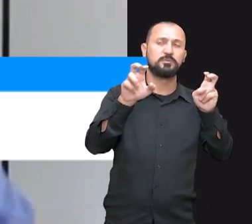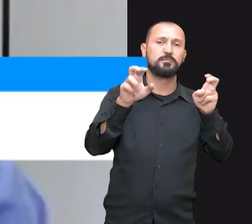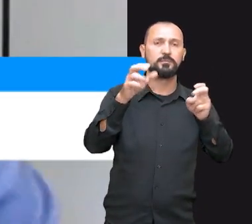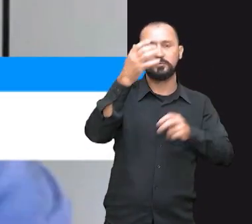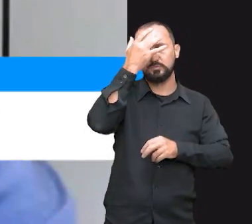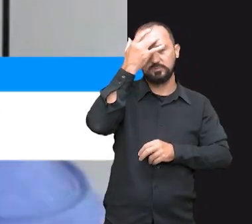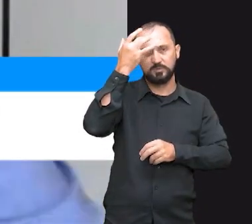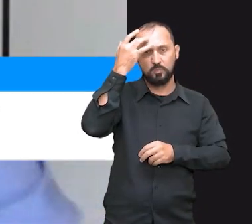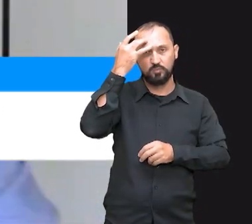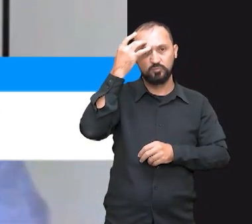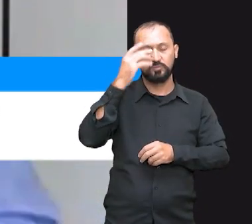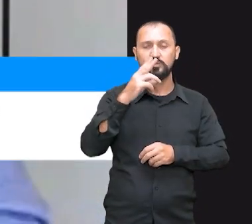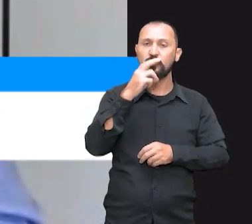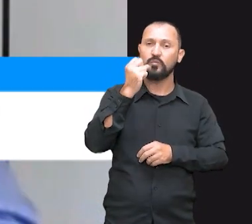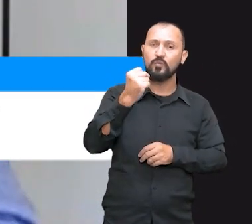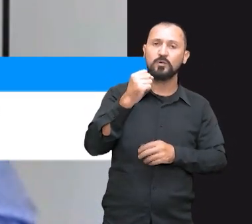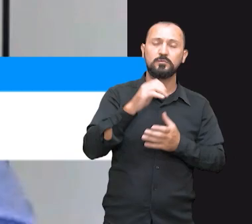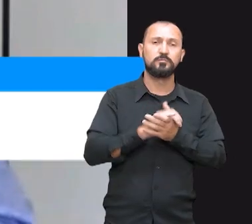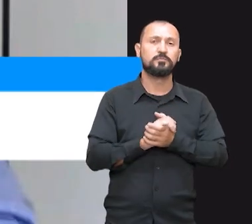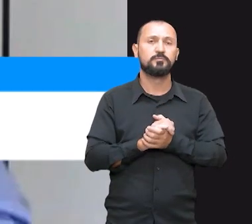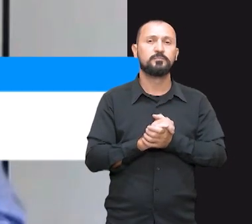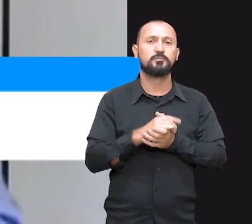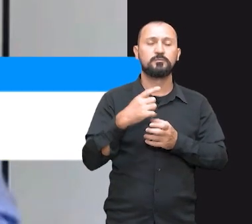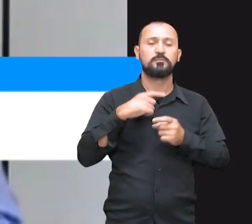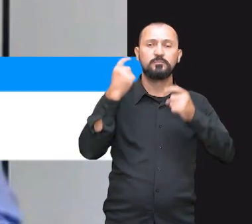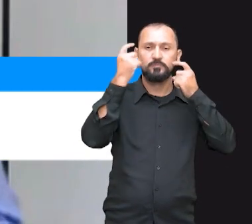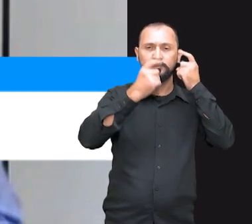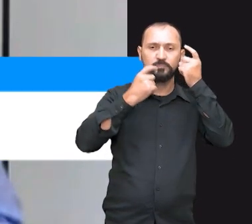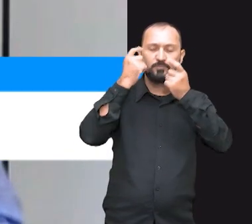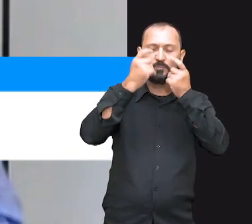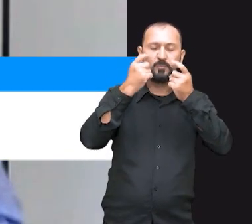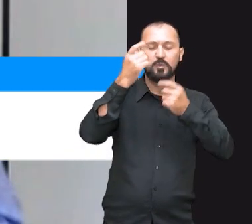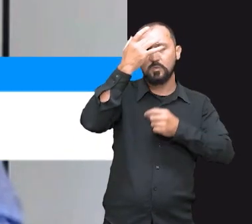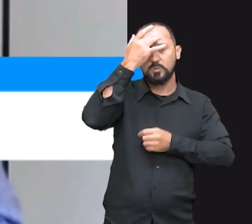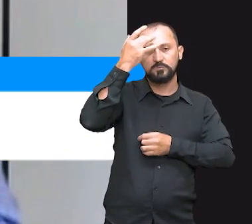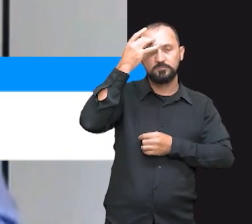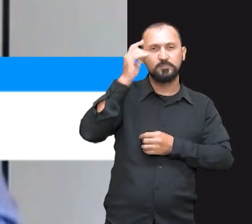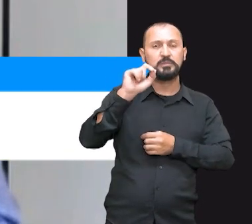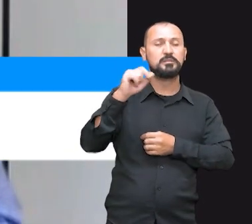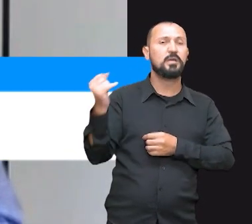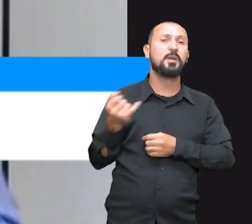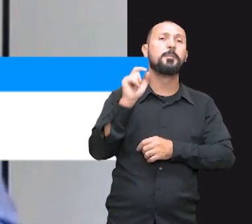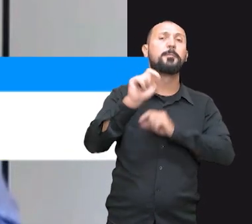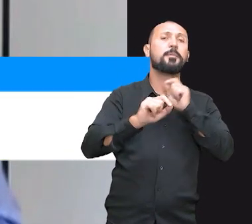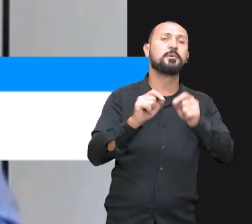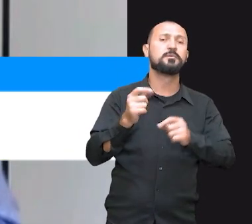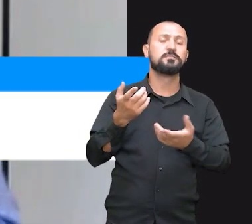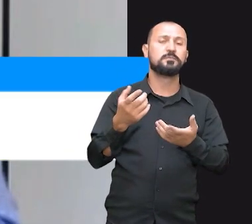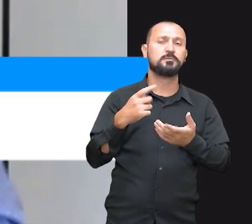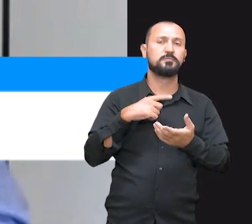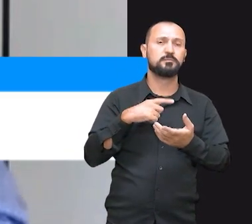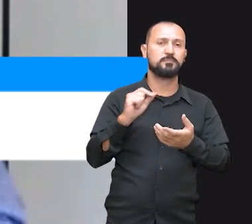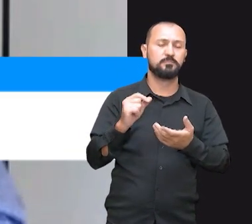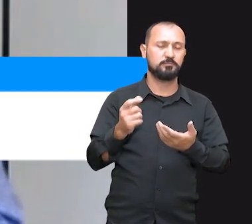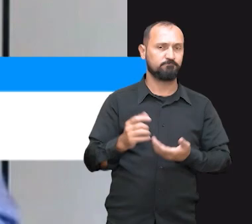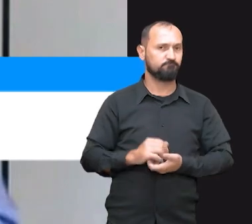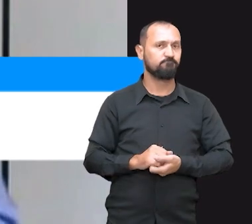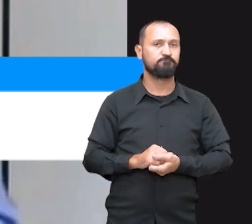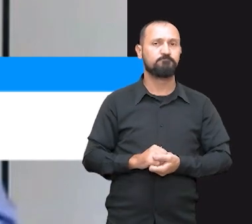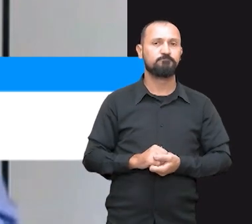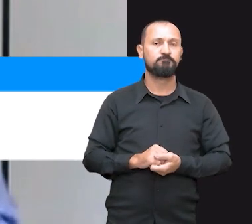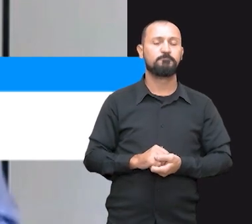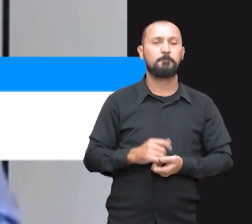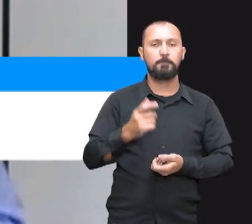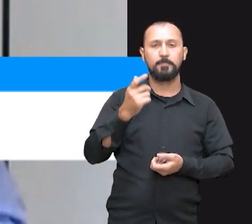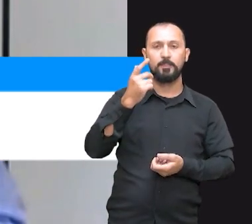voltado para a área de saúde mental de forma mais robusta. Há uma preocupação muito grande com a saúde física, isso é importante, mas não adianta